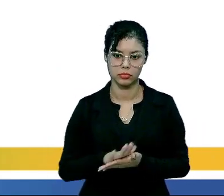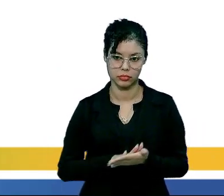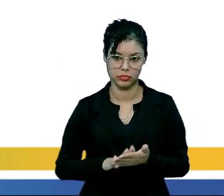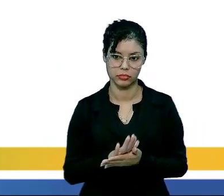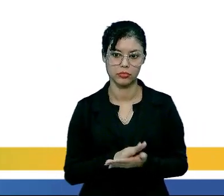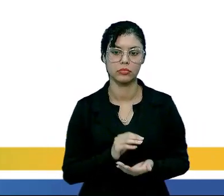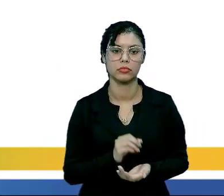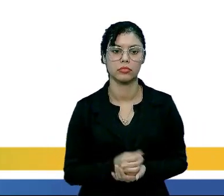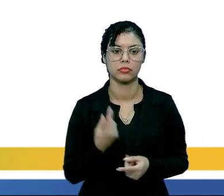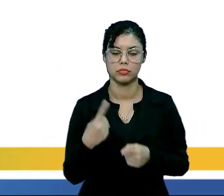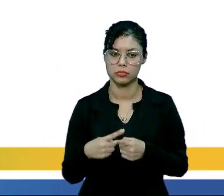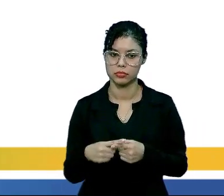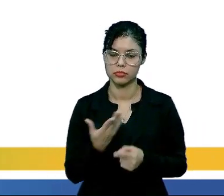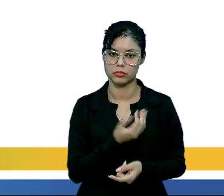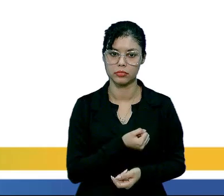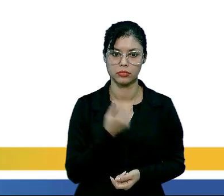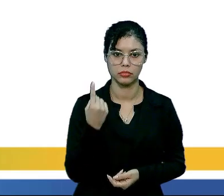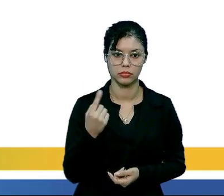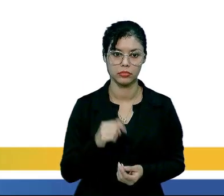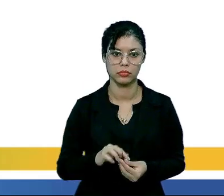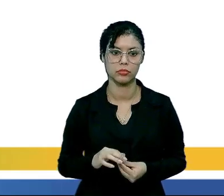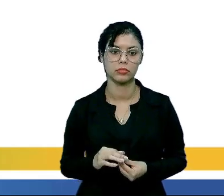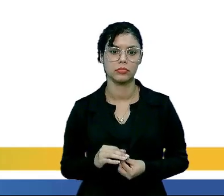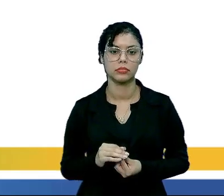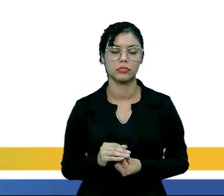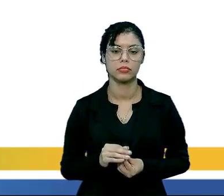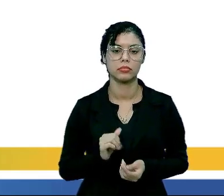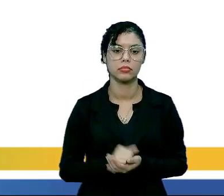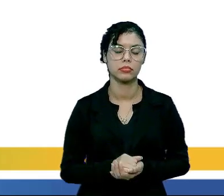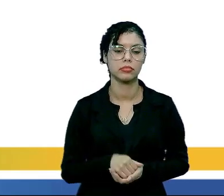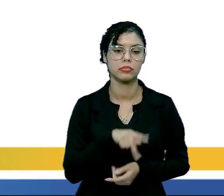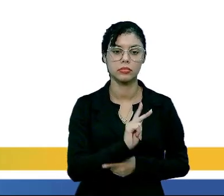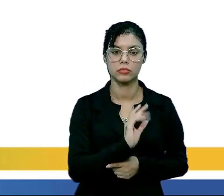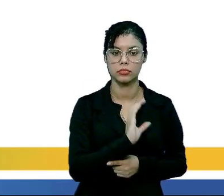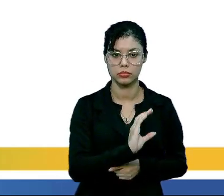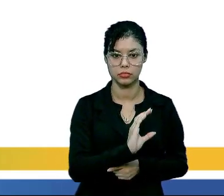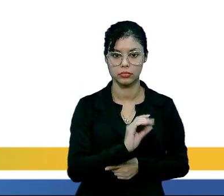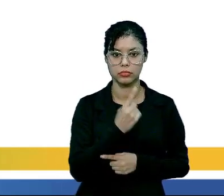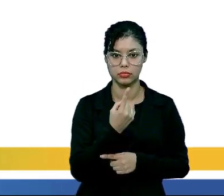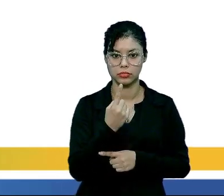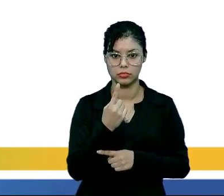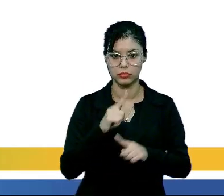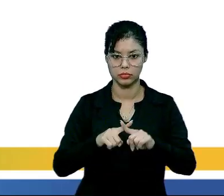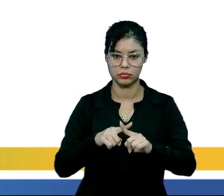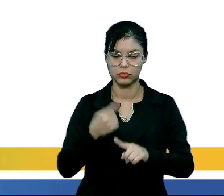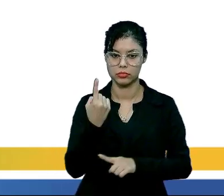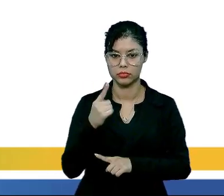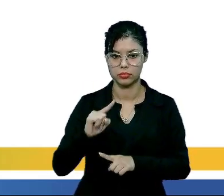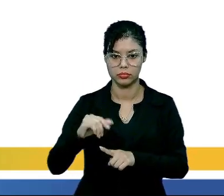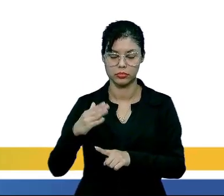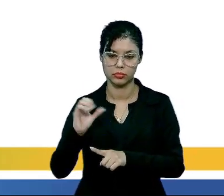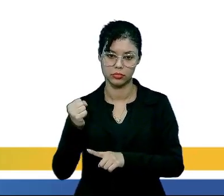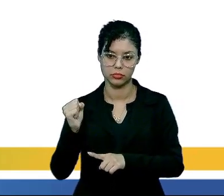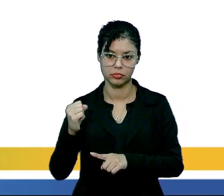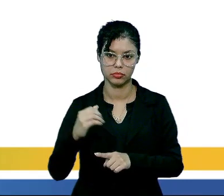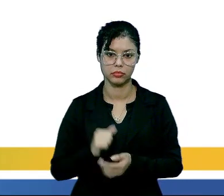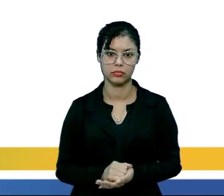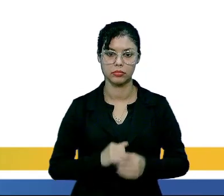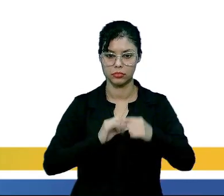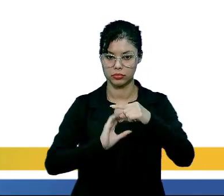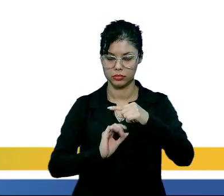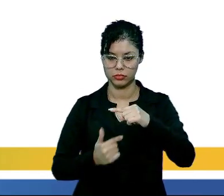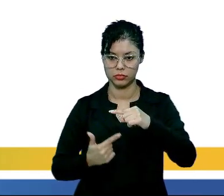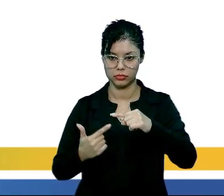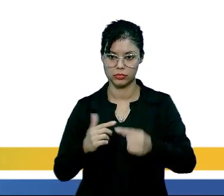a nada, porque o número da frente é 1, perfeito? E aí nós vamos ter 1,8 vezes 1,8